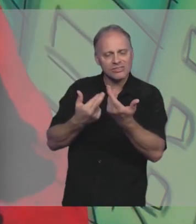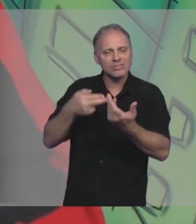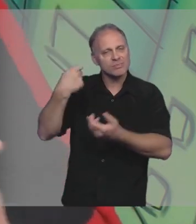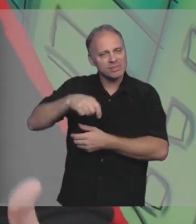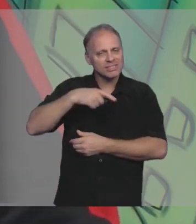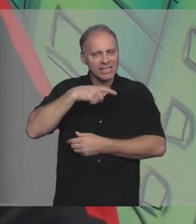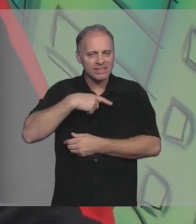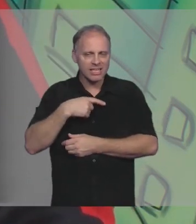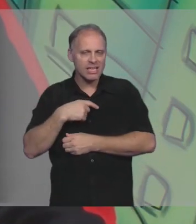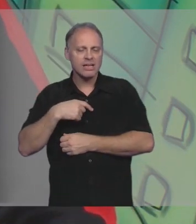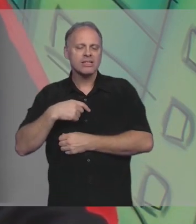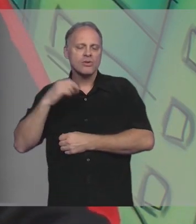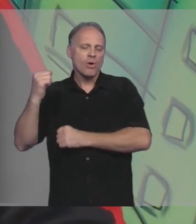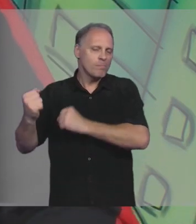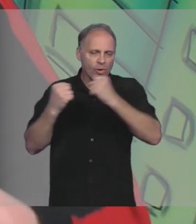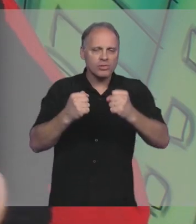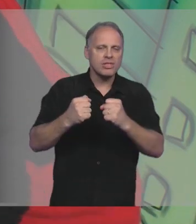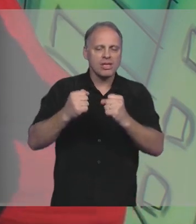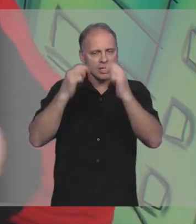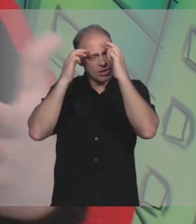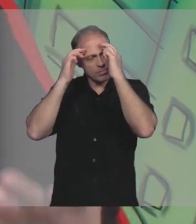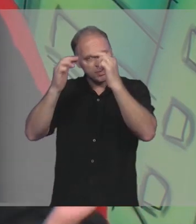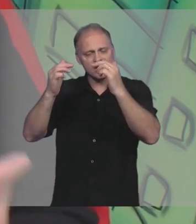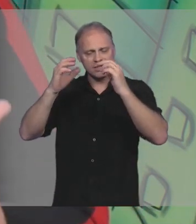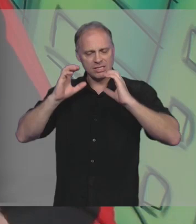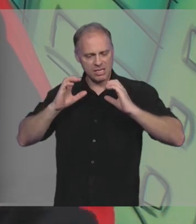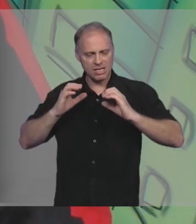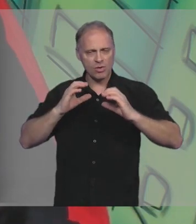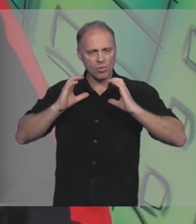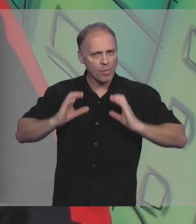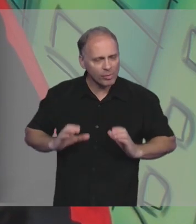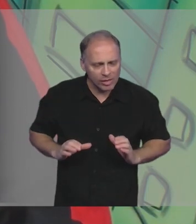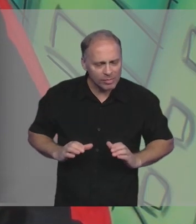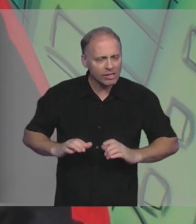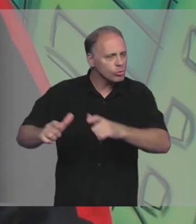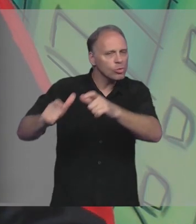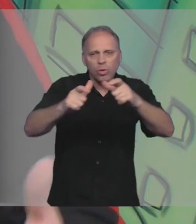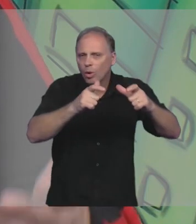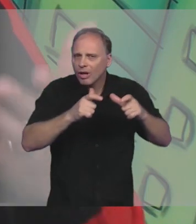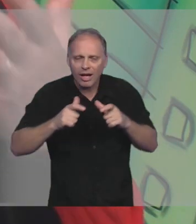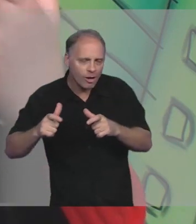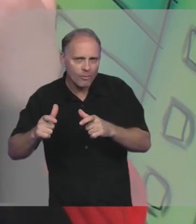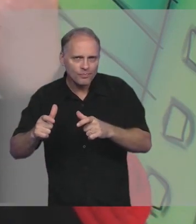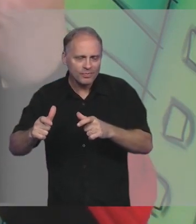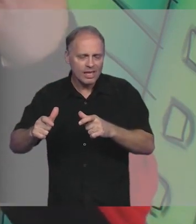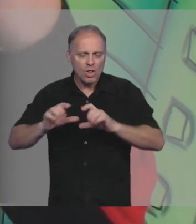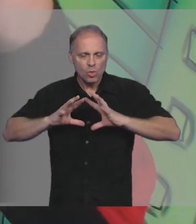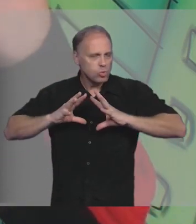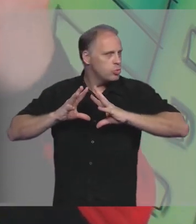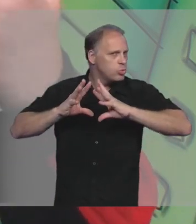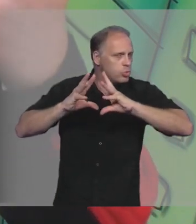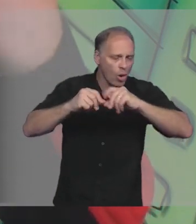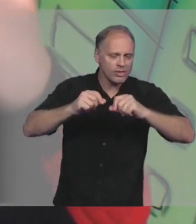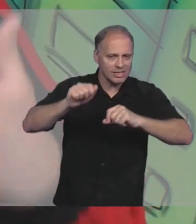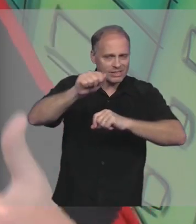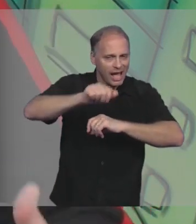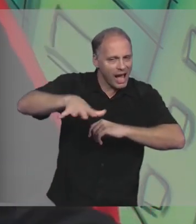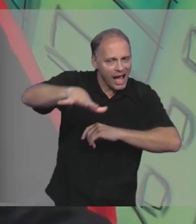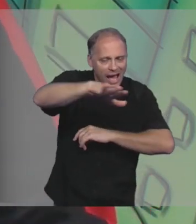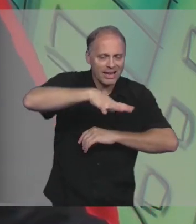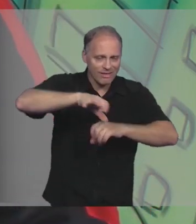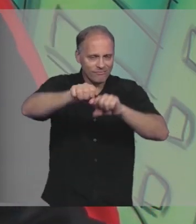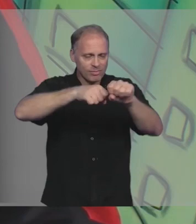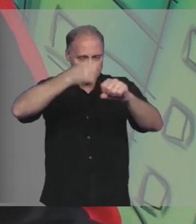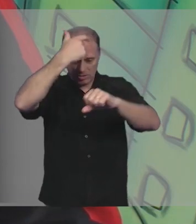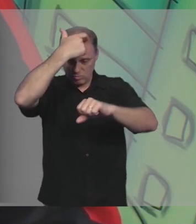precisa estabelecer, dos espaços compartilhados. Então, toda essa área da formação humana,